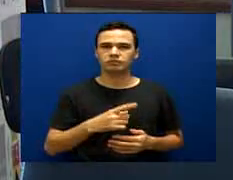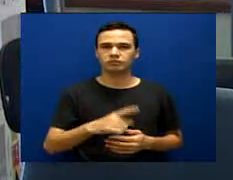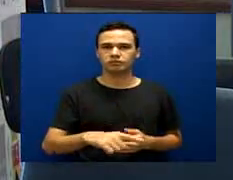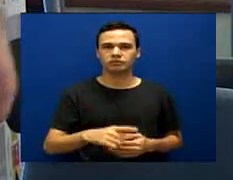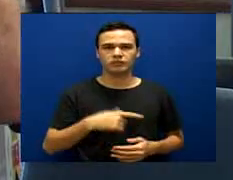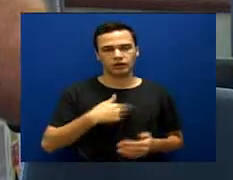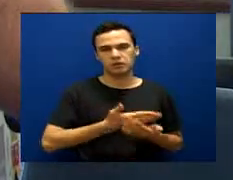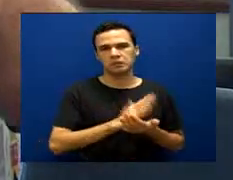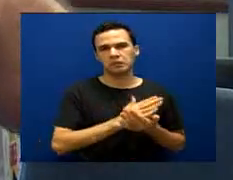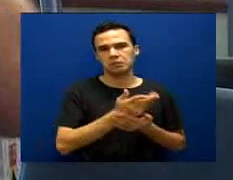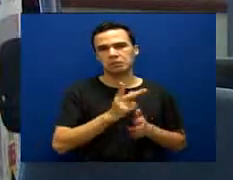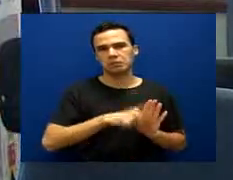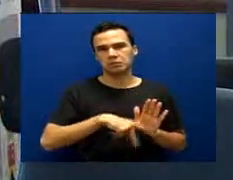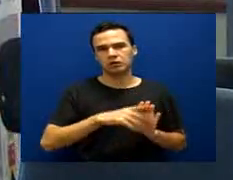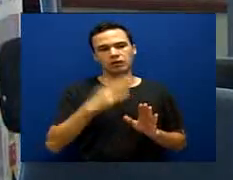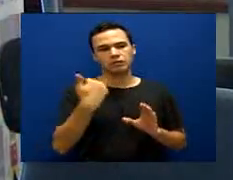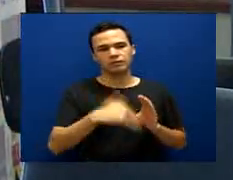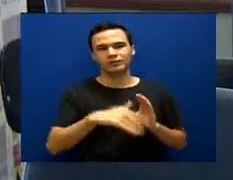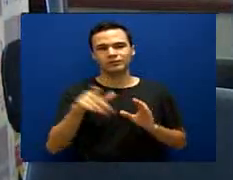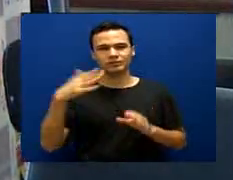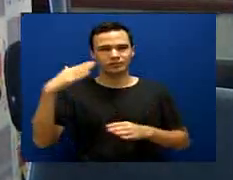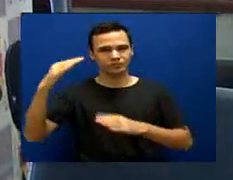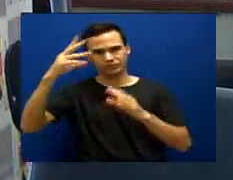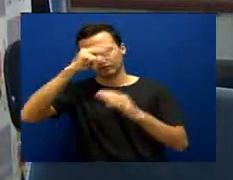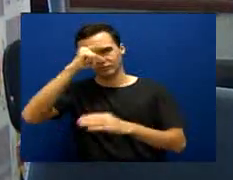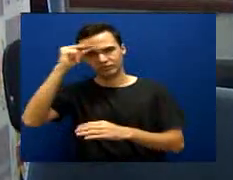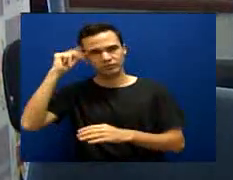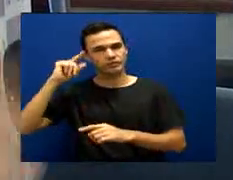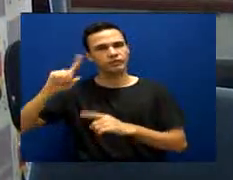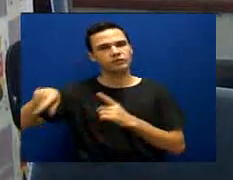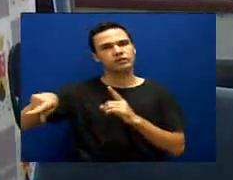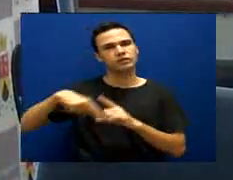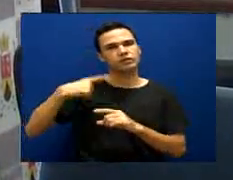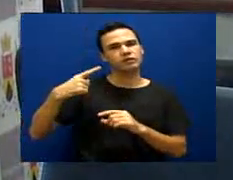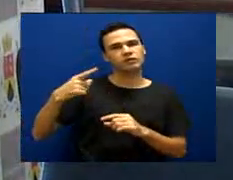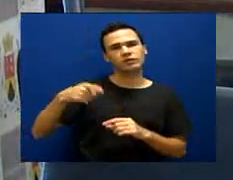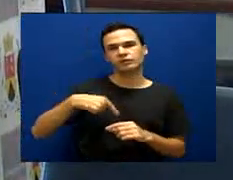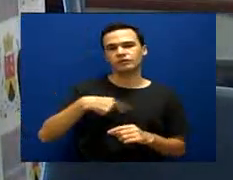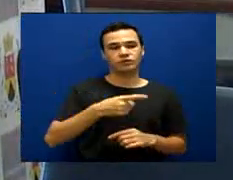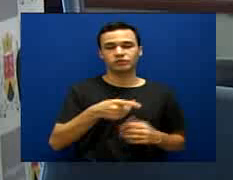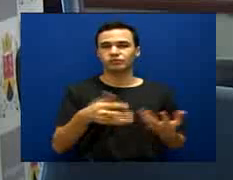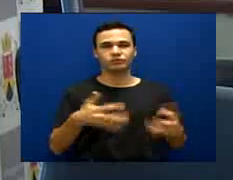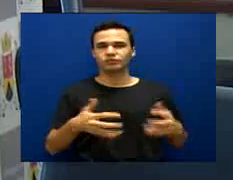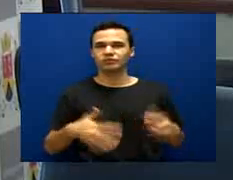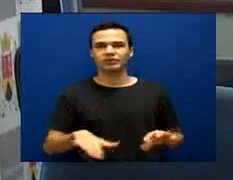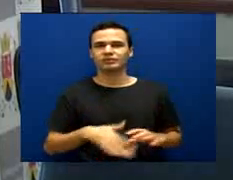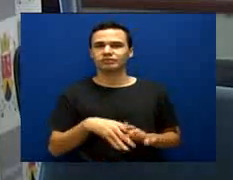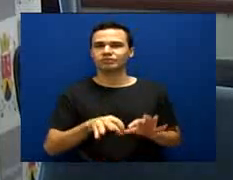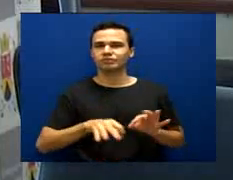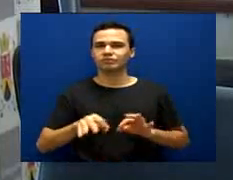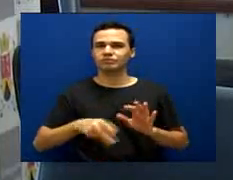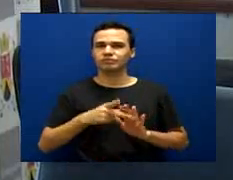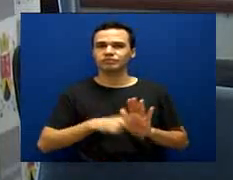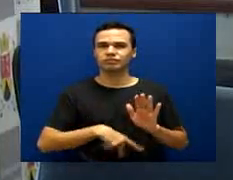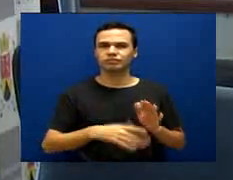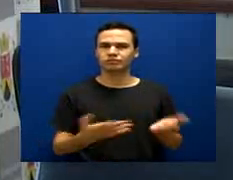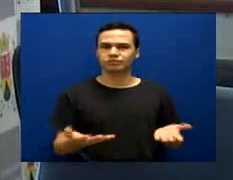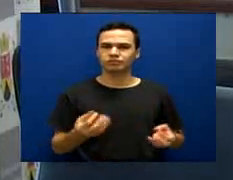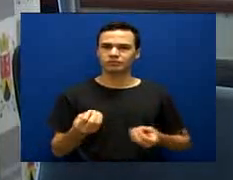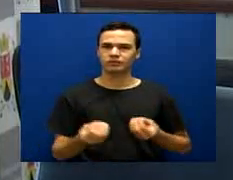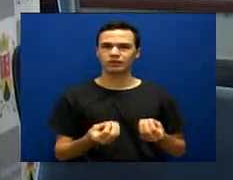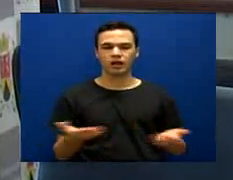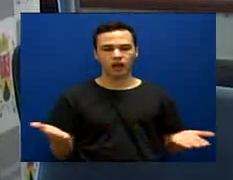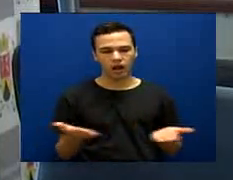não vamos aprovar esse projeto. Mandei para a oitiva, para o executivo devolveu, falando o seguinte, ó, nós não temos interesse em implementar esse projeto. Ou seja, não é